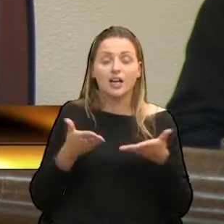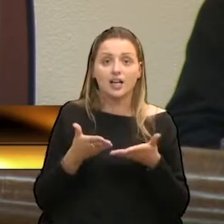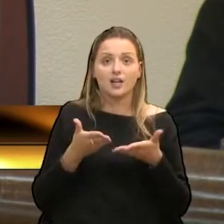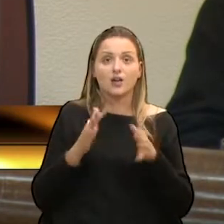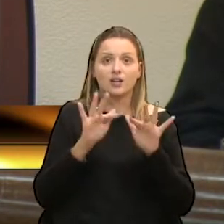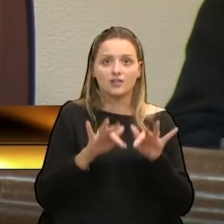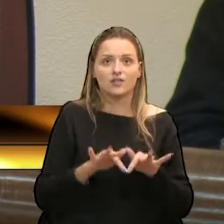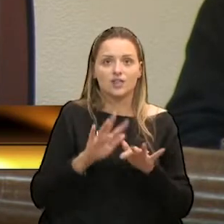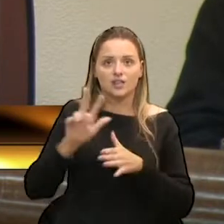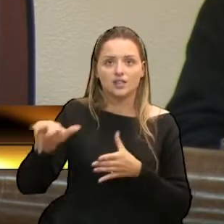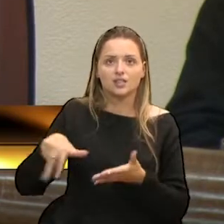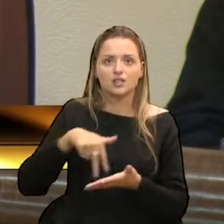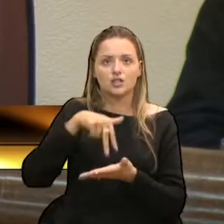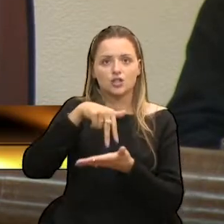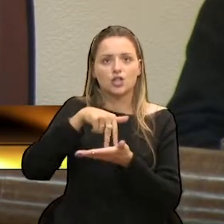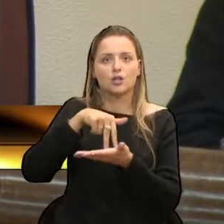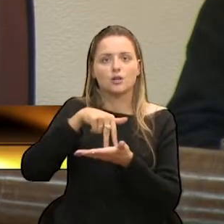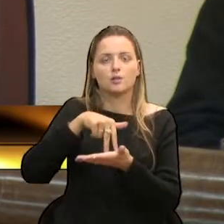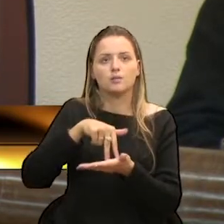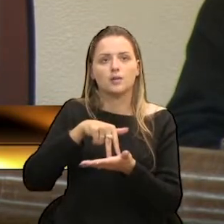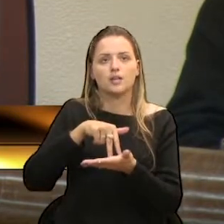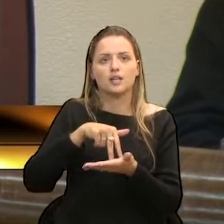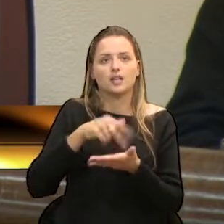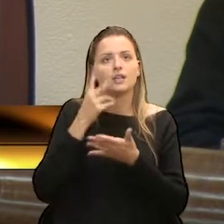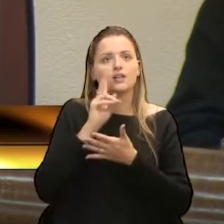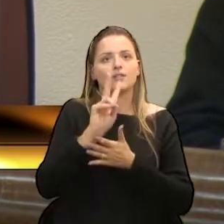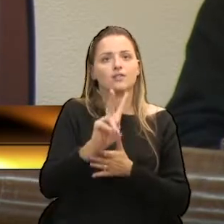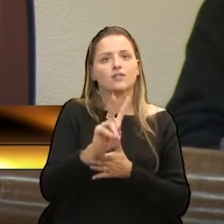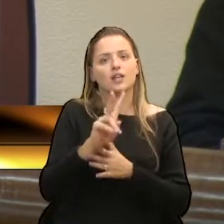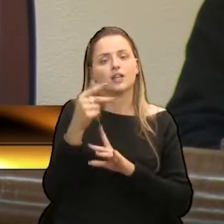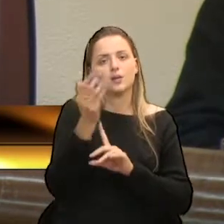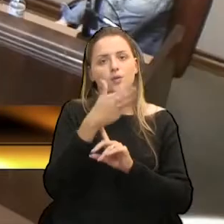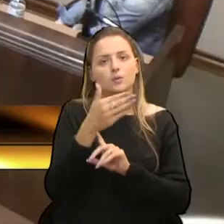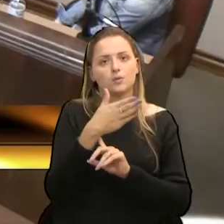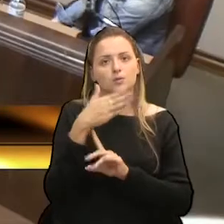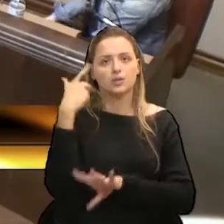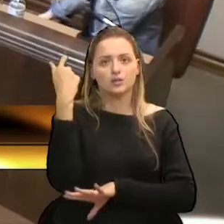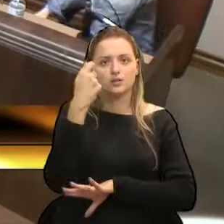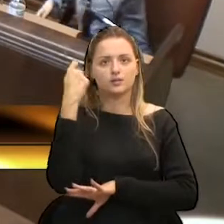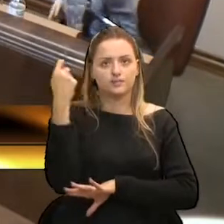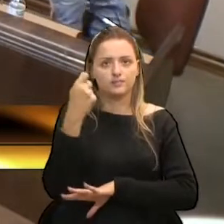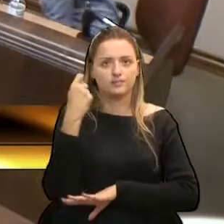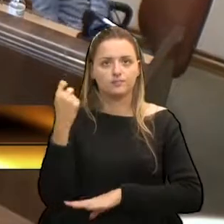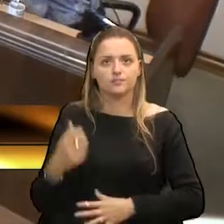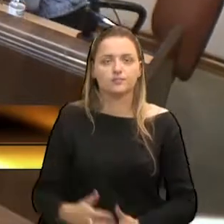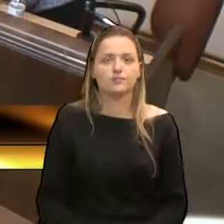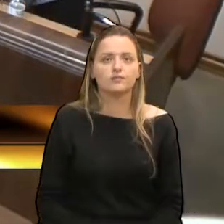convidamos a todos para, de pé, acompanharmos a execução do hino rio-grandense.